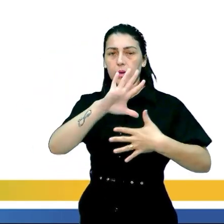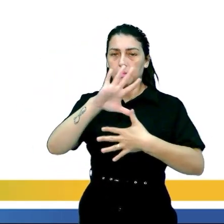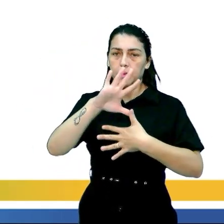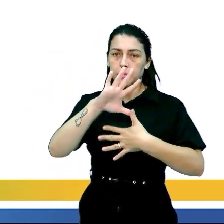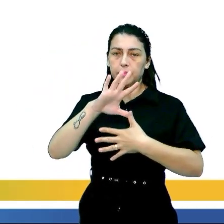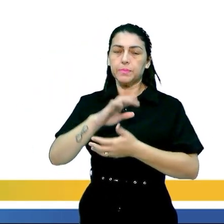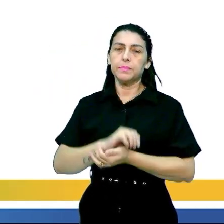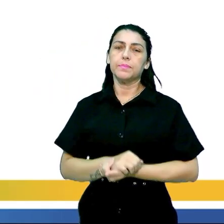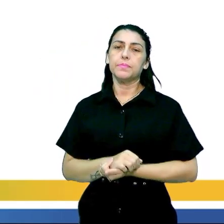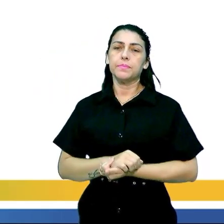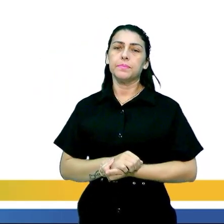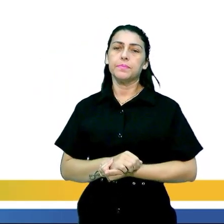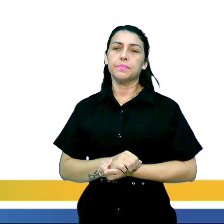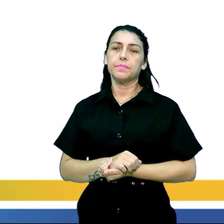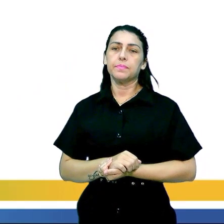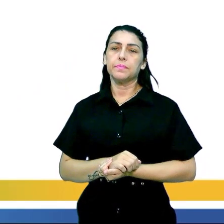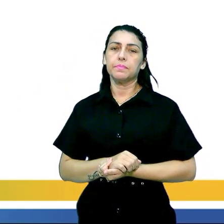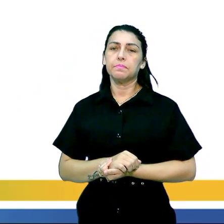no mapa.